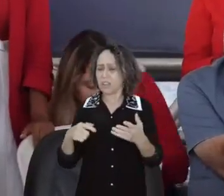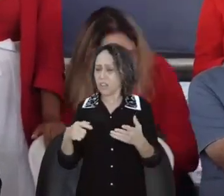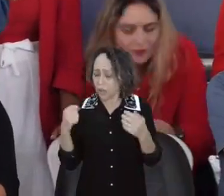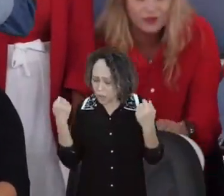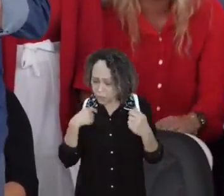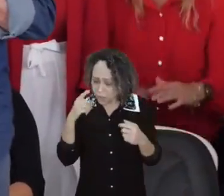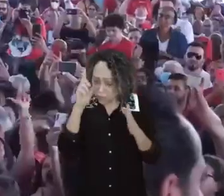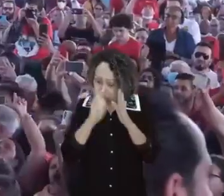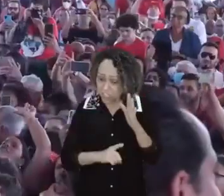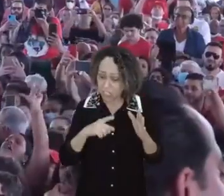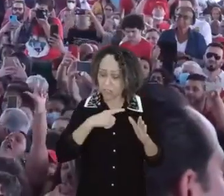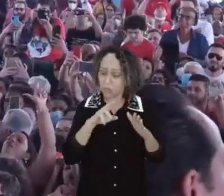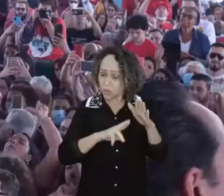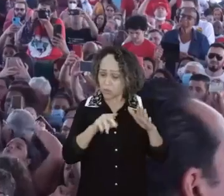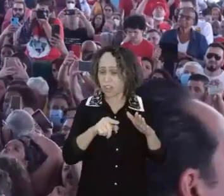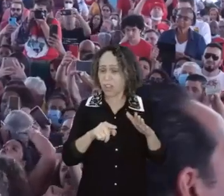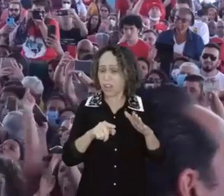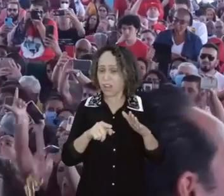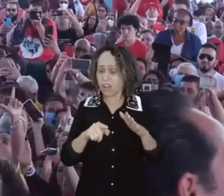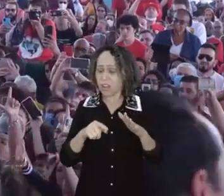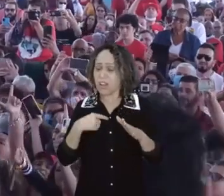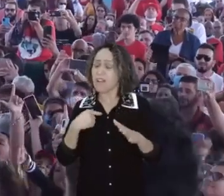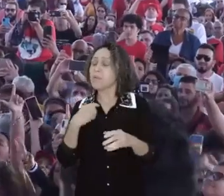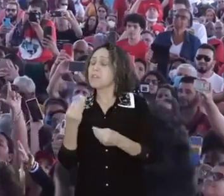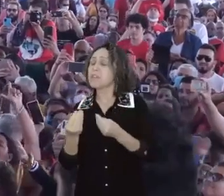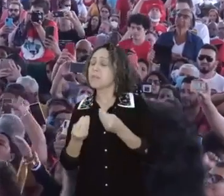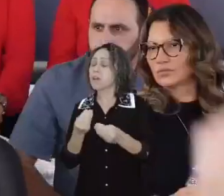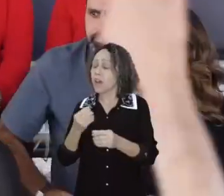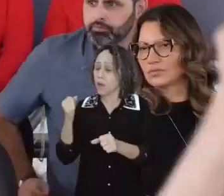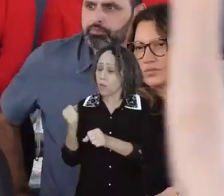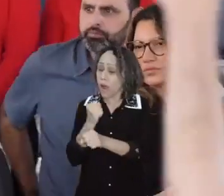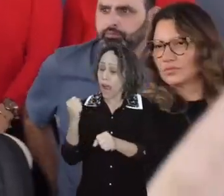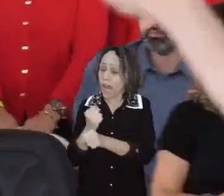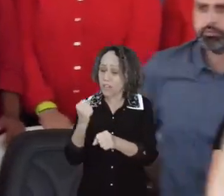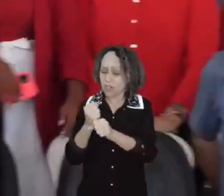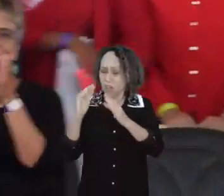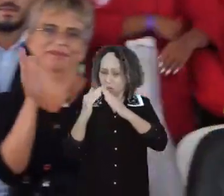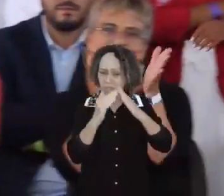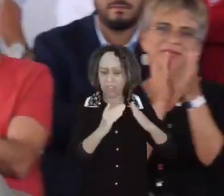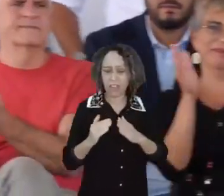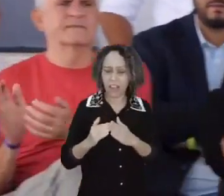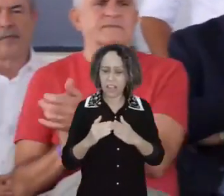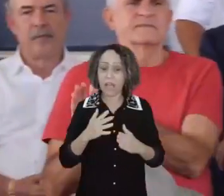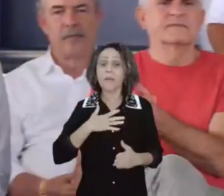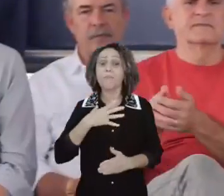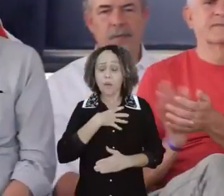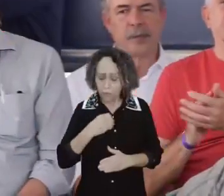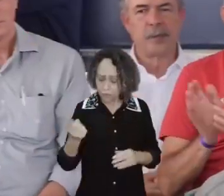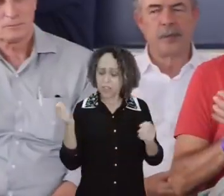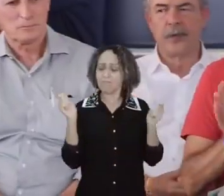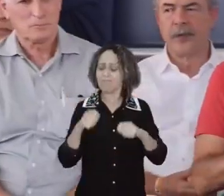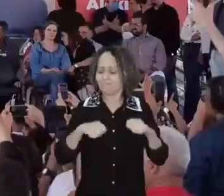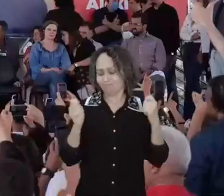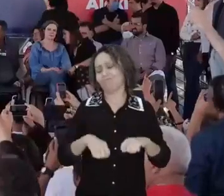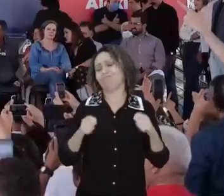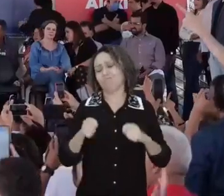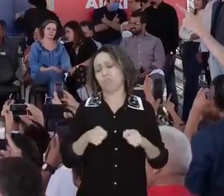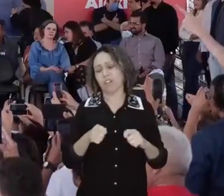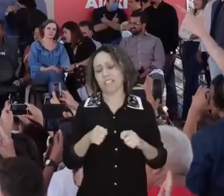Não tinha, o que é que nós fizemos? Fizemos o ProUni e falamos do FIES e o povo pode estudar.